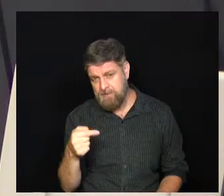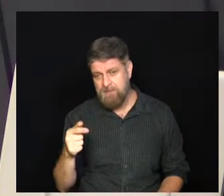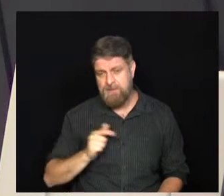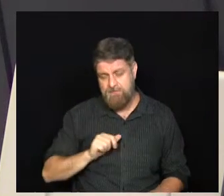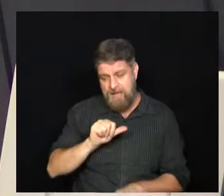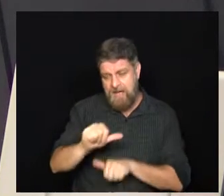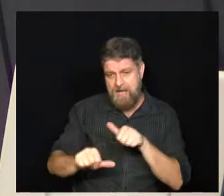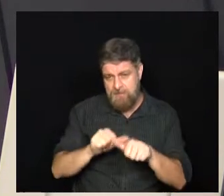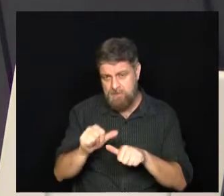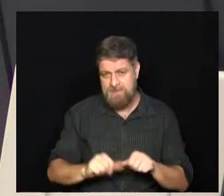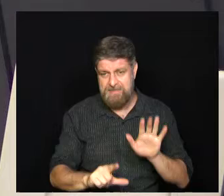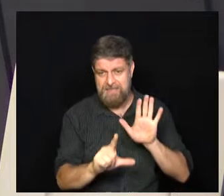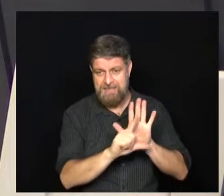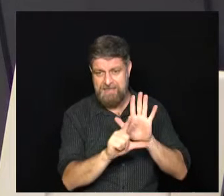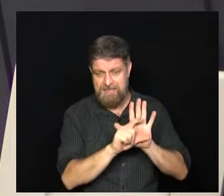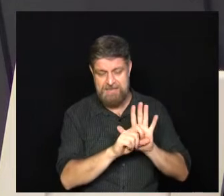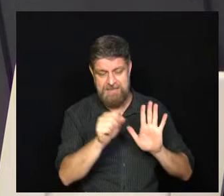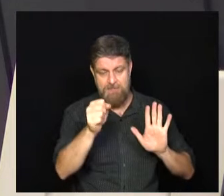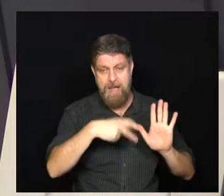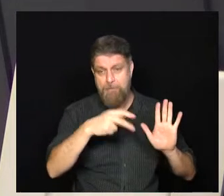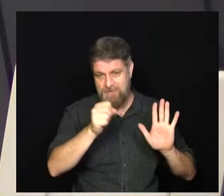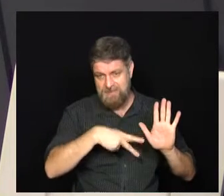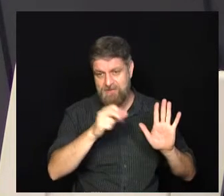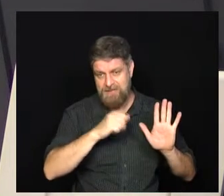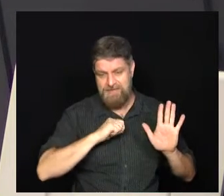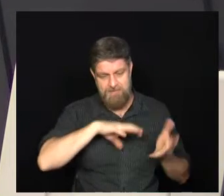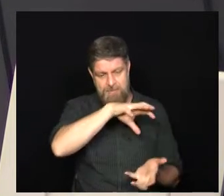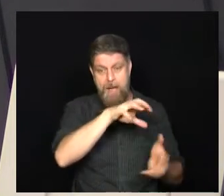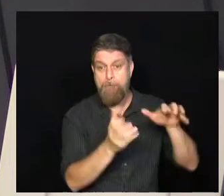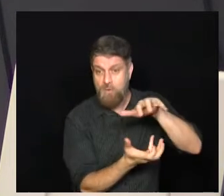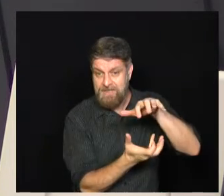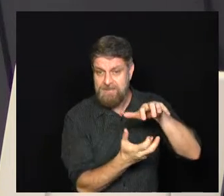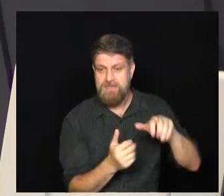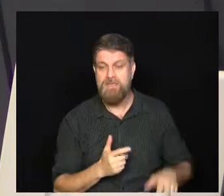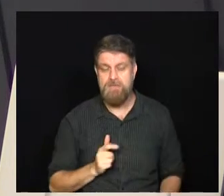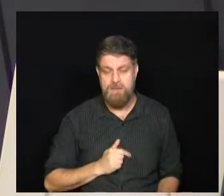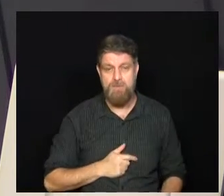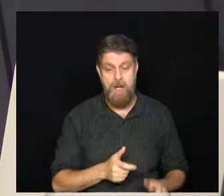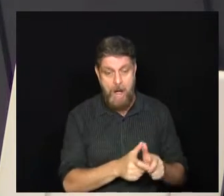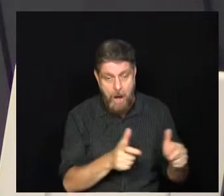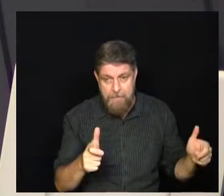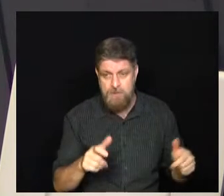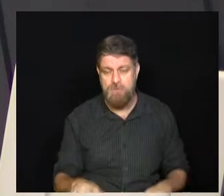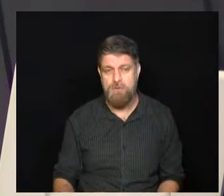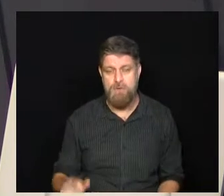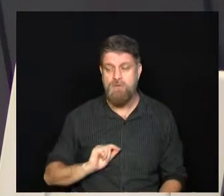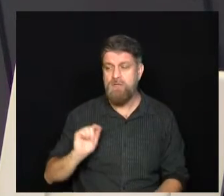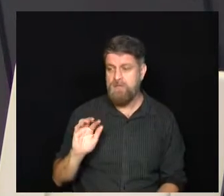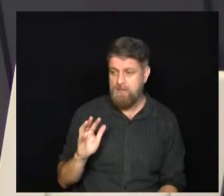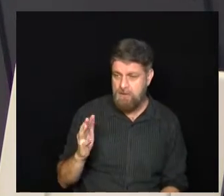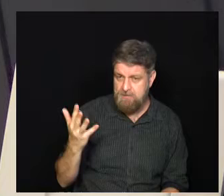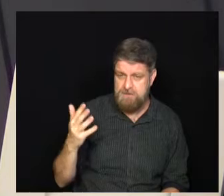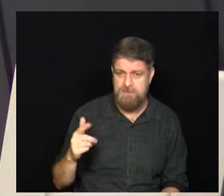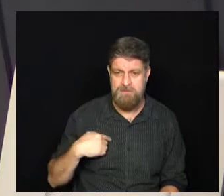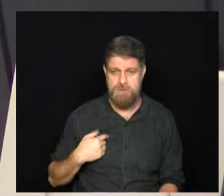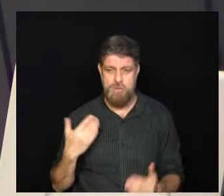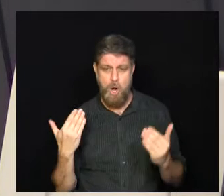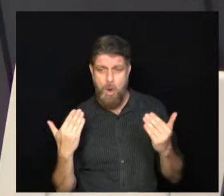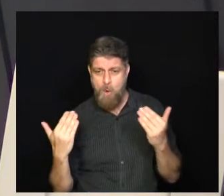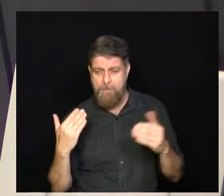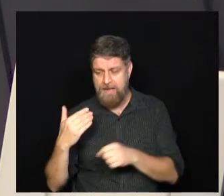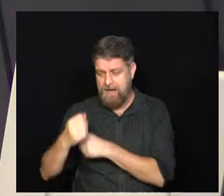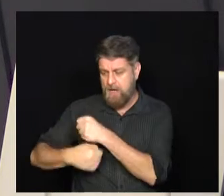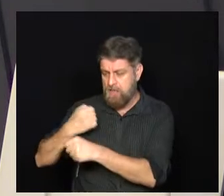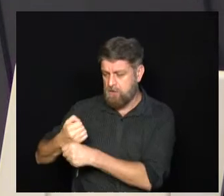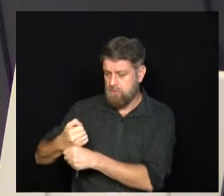alterações na legislação previdenciária, né? Mas as deduções, elas cresceram bastante. Então, se a gente comparar com 2020,